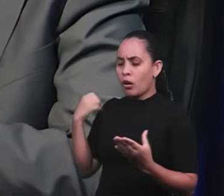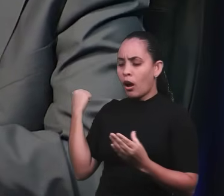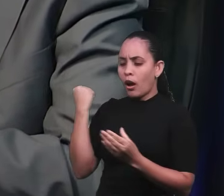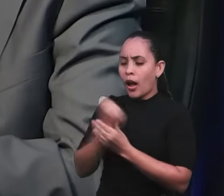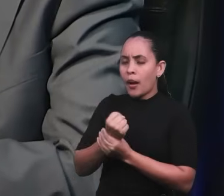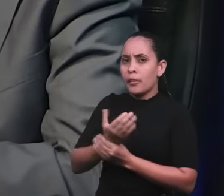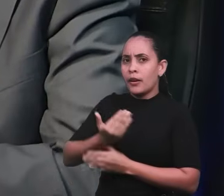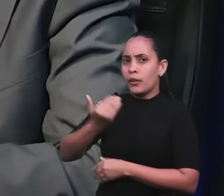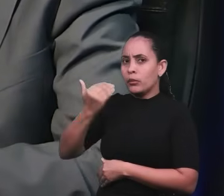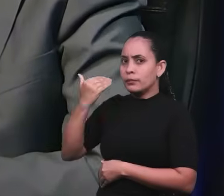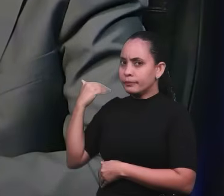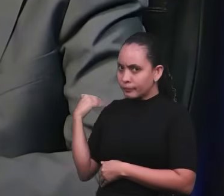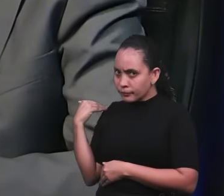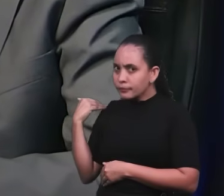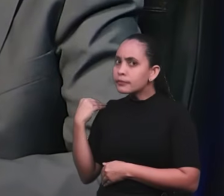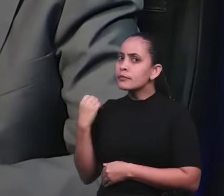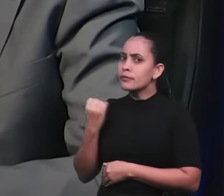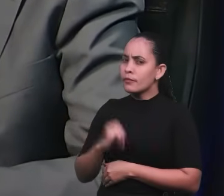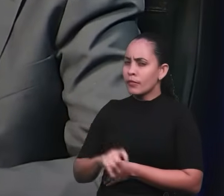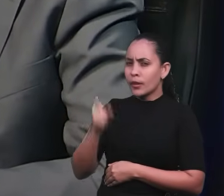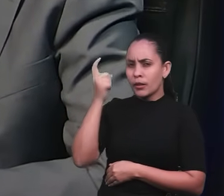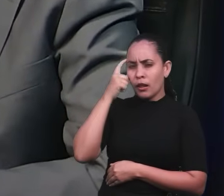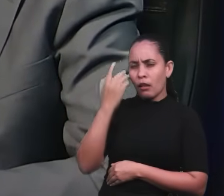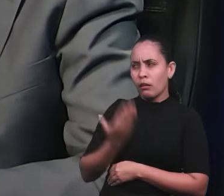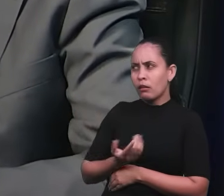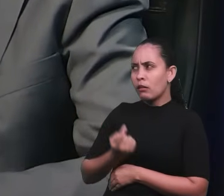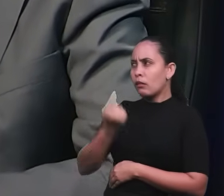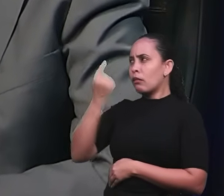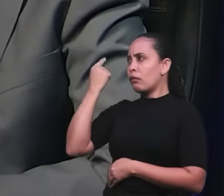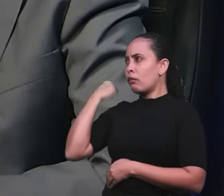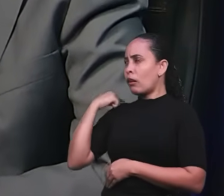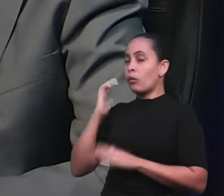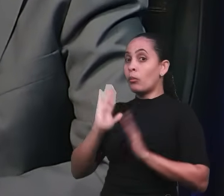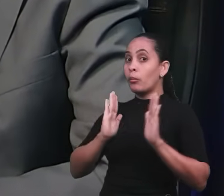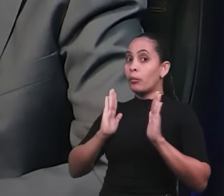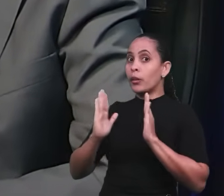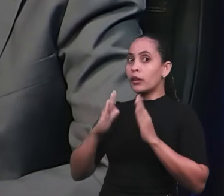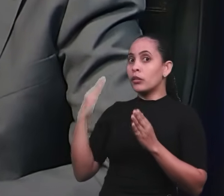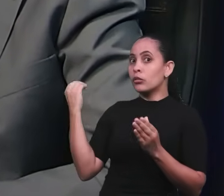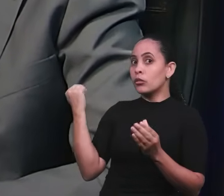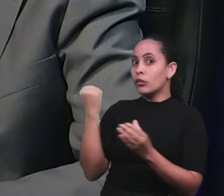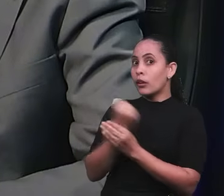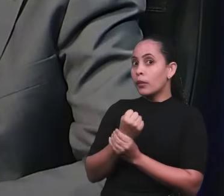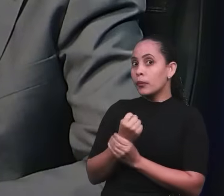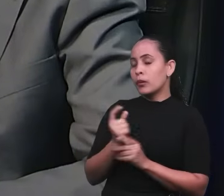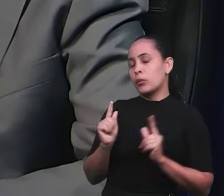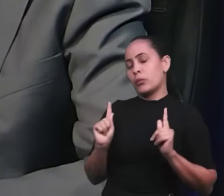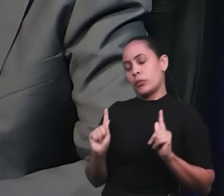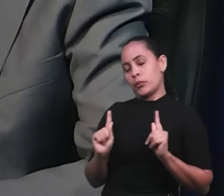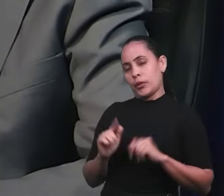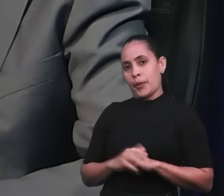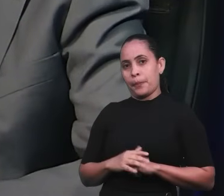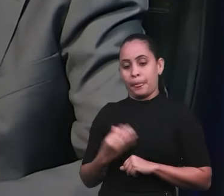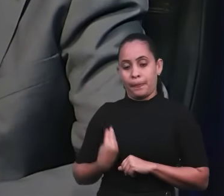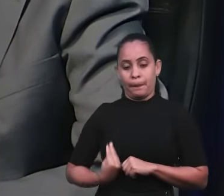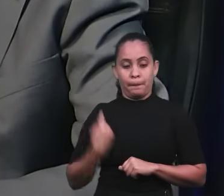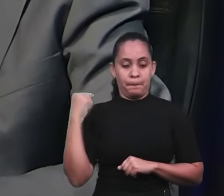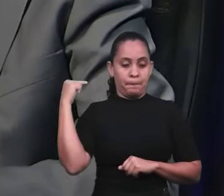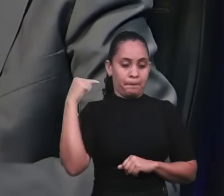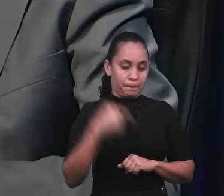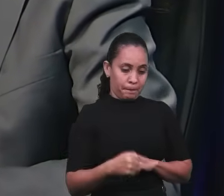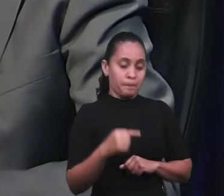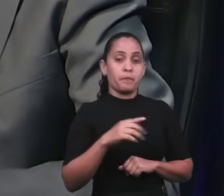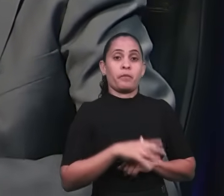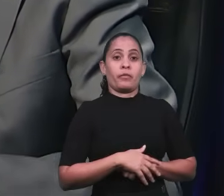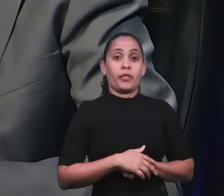nós pensarmos como era o período de Abraão, ele habitava na cidade de Ur,